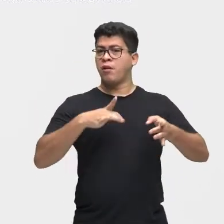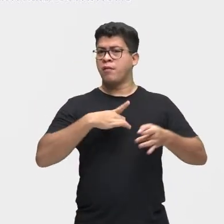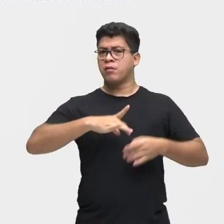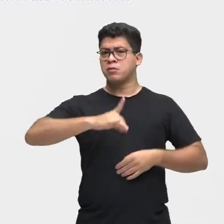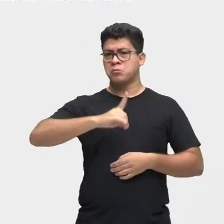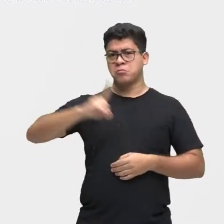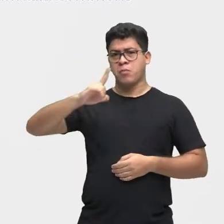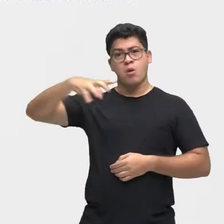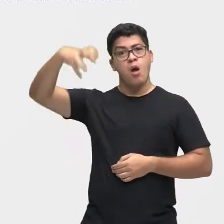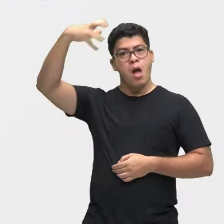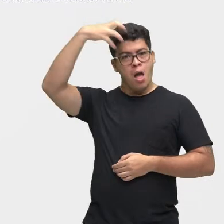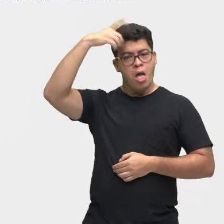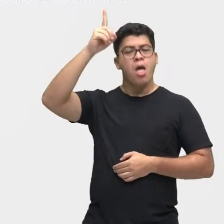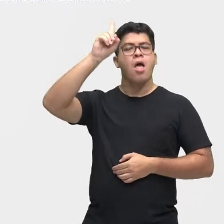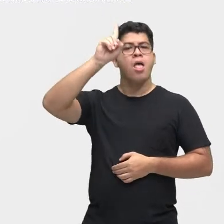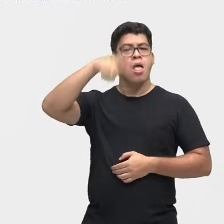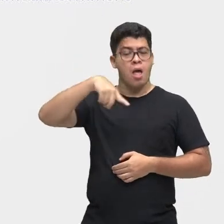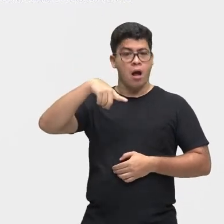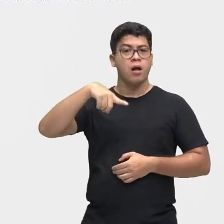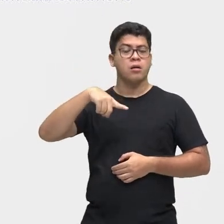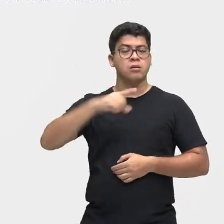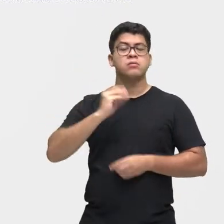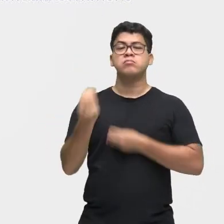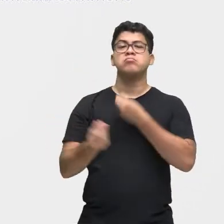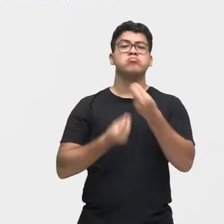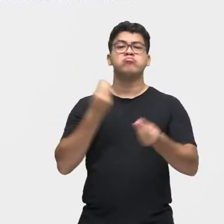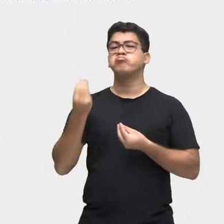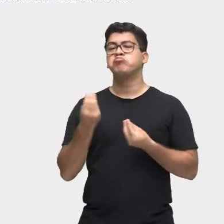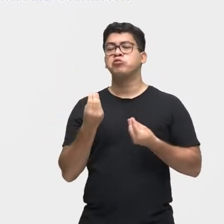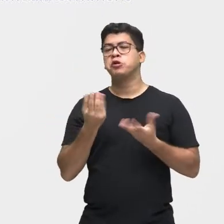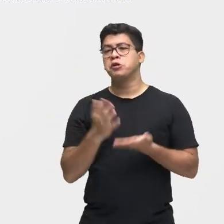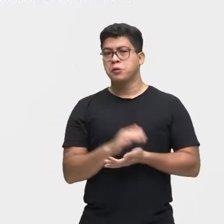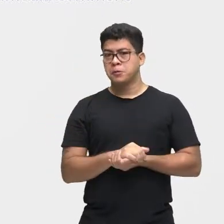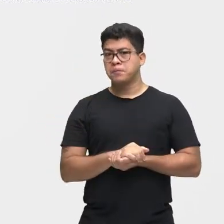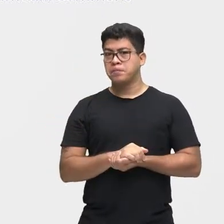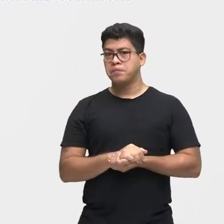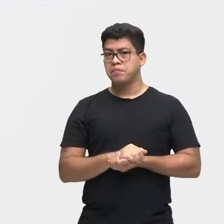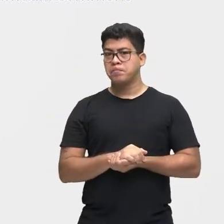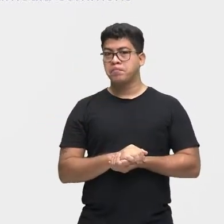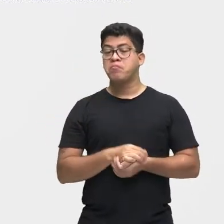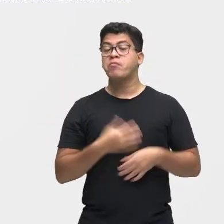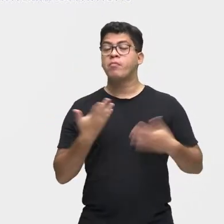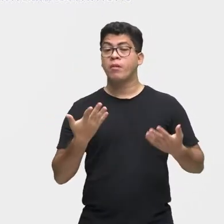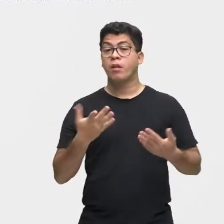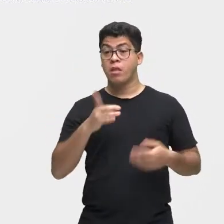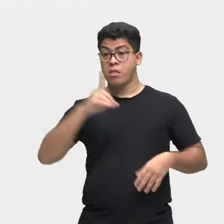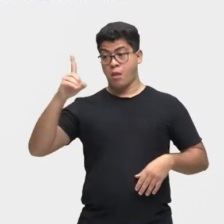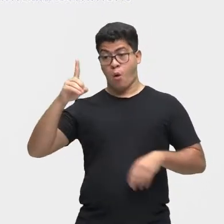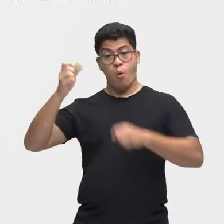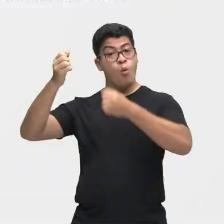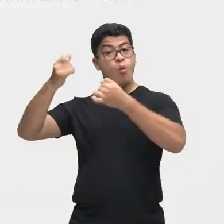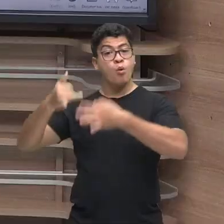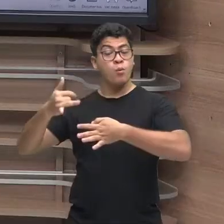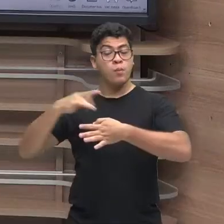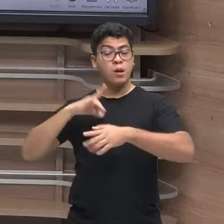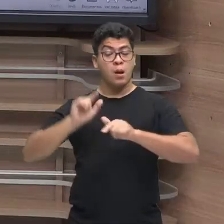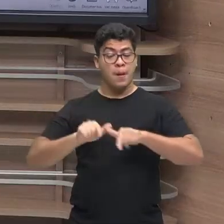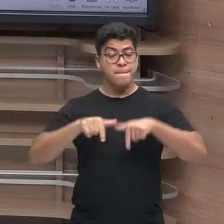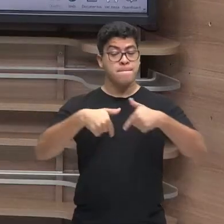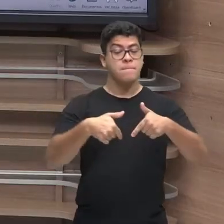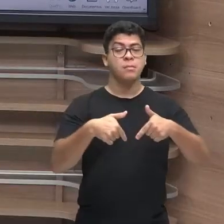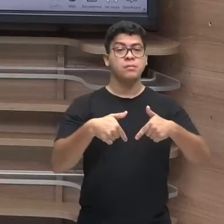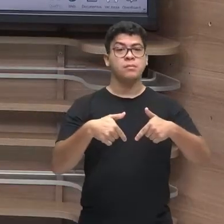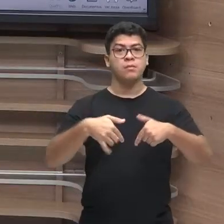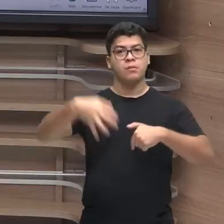sagrada. A ninguém devia explicações sobre suas ações. Então nós vemos aí que esses pensadores, esses teóricos